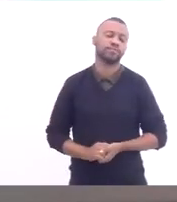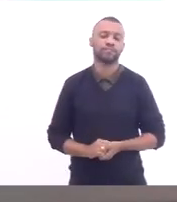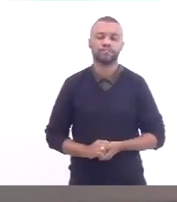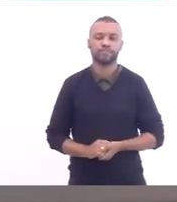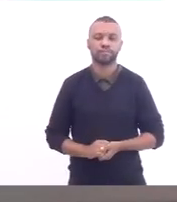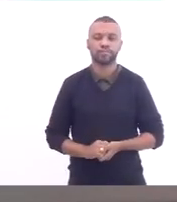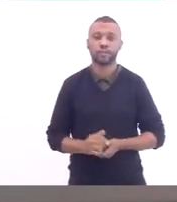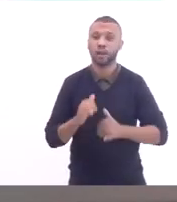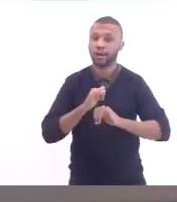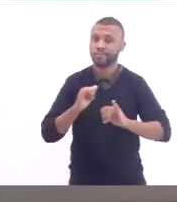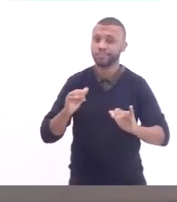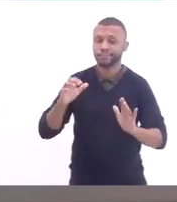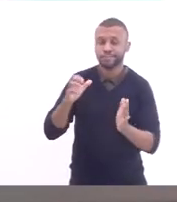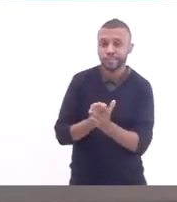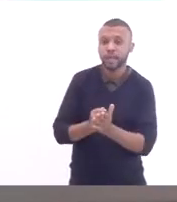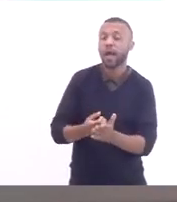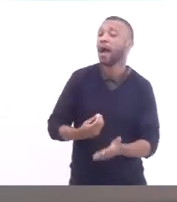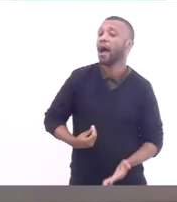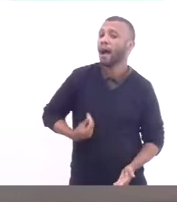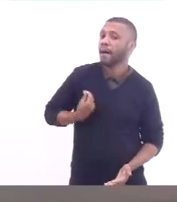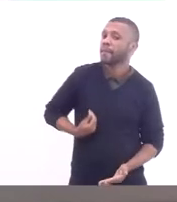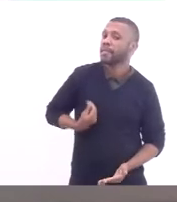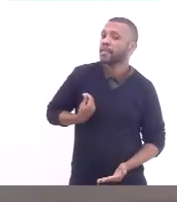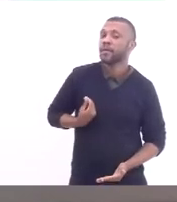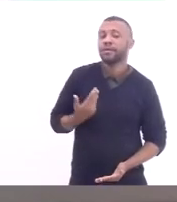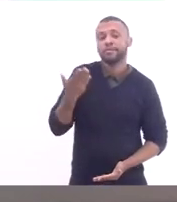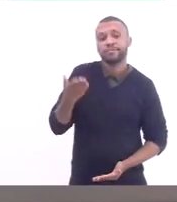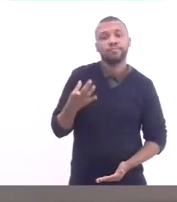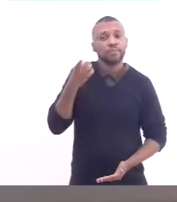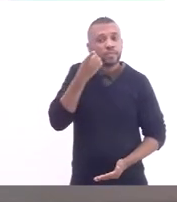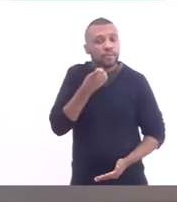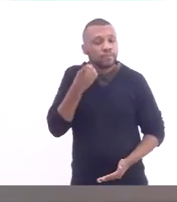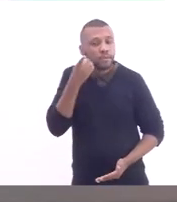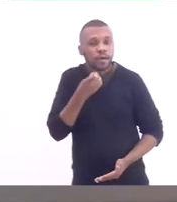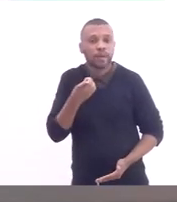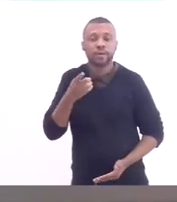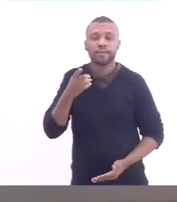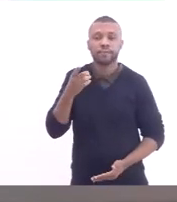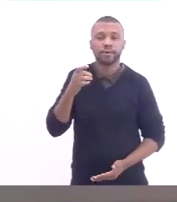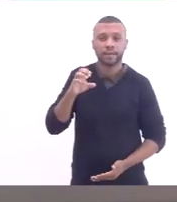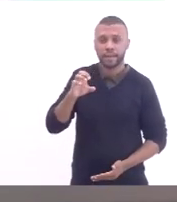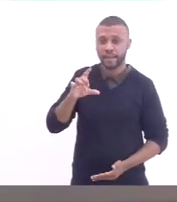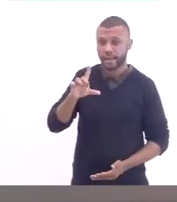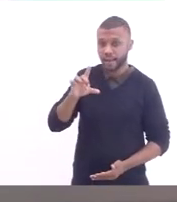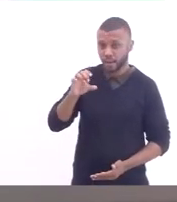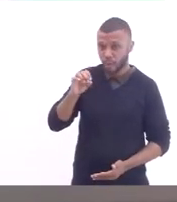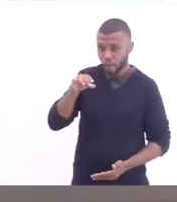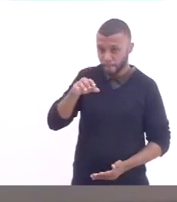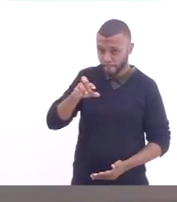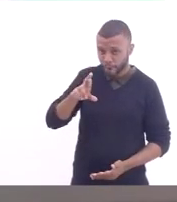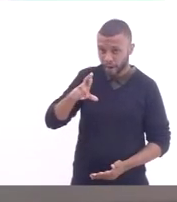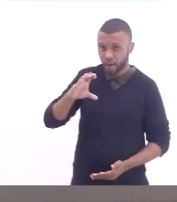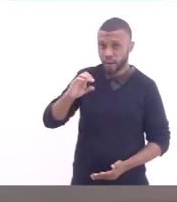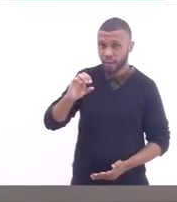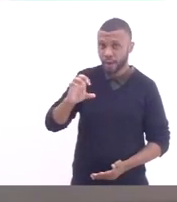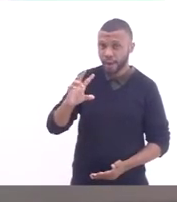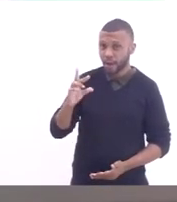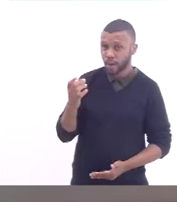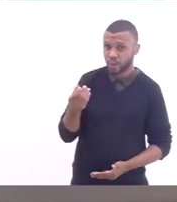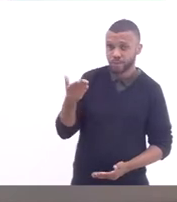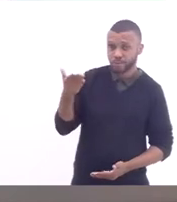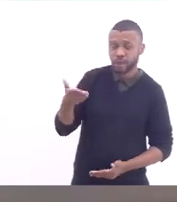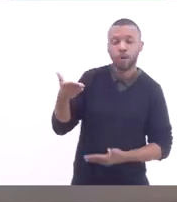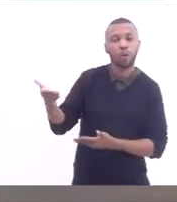Registrando aqui a presença do deputado Eliomar Coelho, a quem